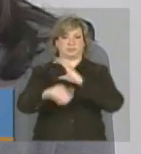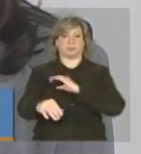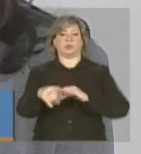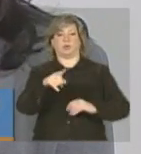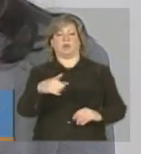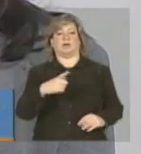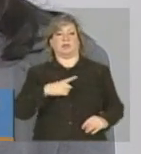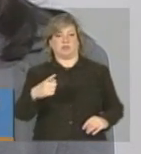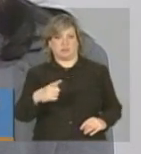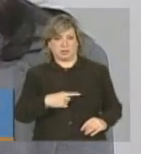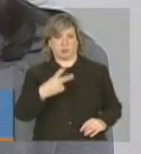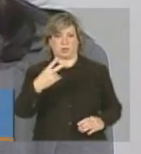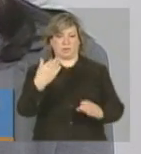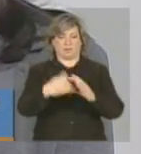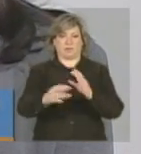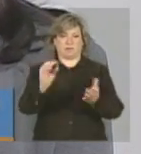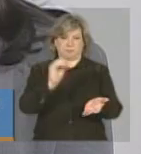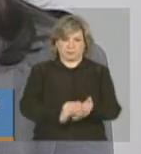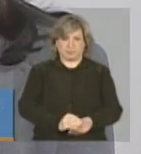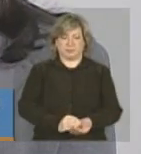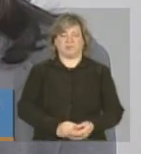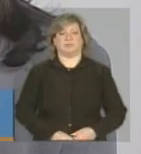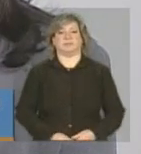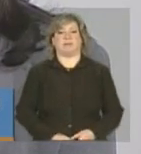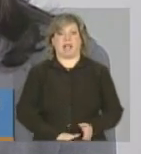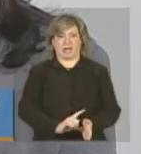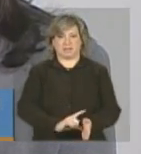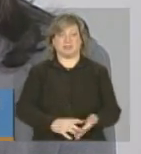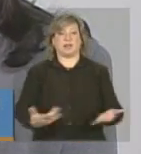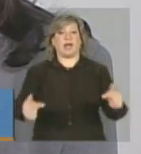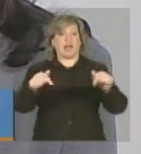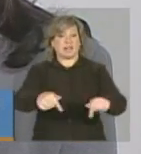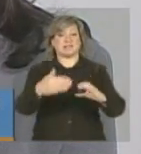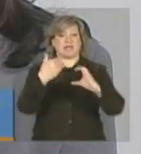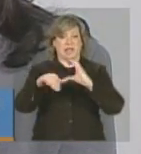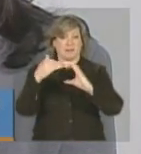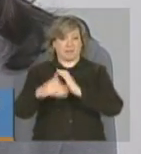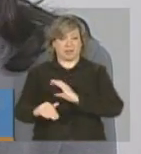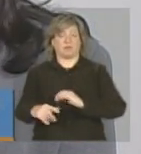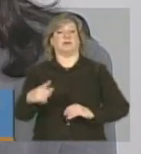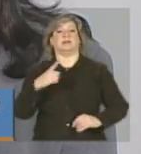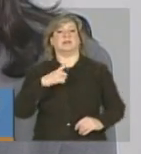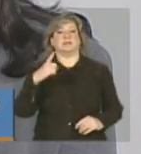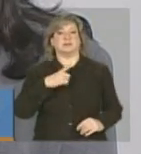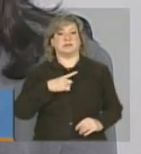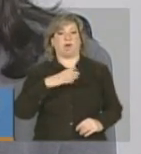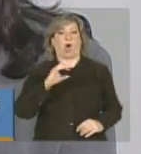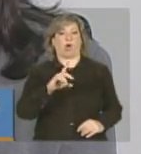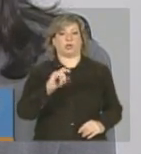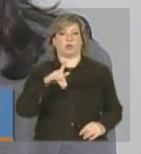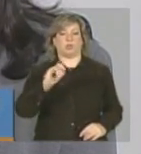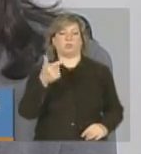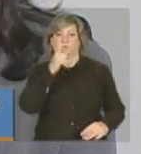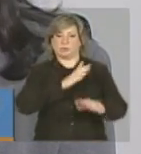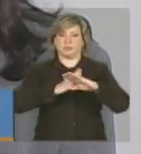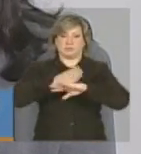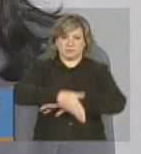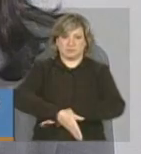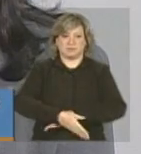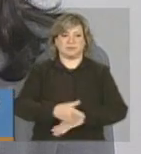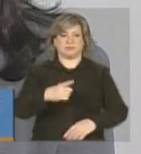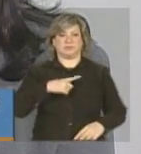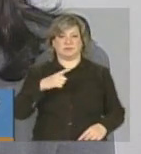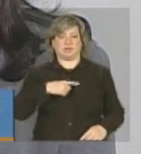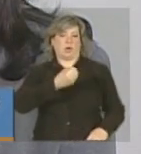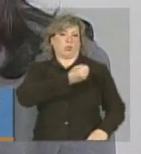você cadastrou lá na fichinha de solicitação. Nesses e-mails, o código de acesso, o código